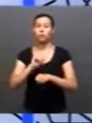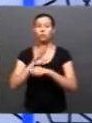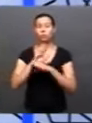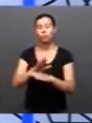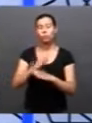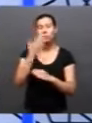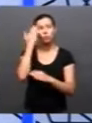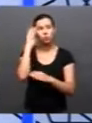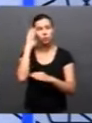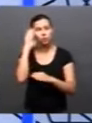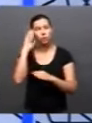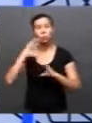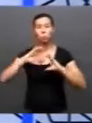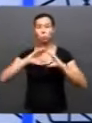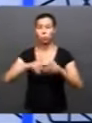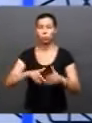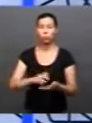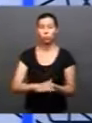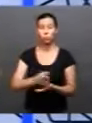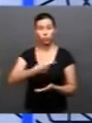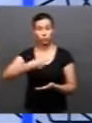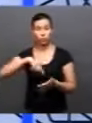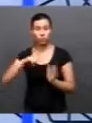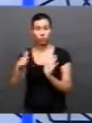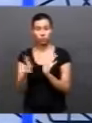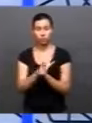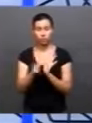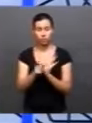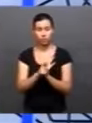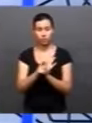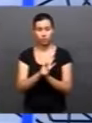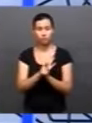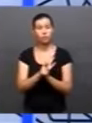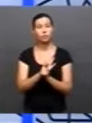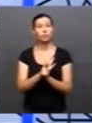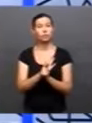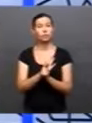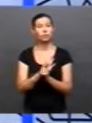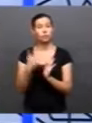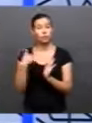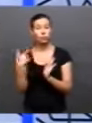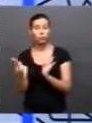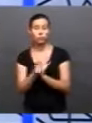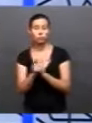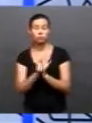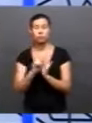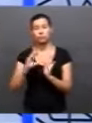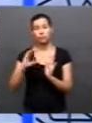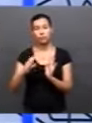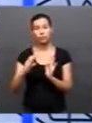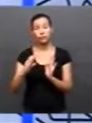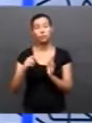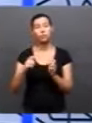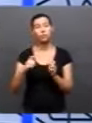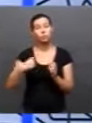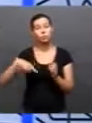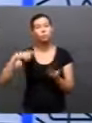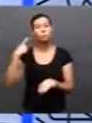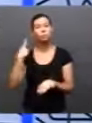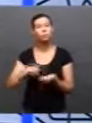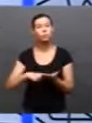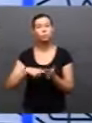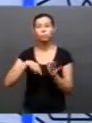gente, como jornalista, no nosso compromisso, na verdade, na minha visão como jornalista de ciência, é que o nosso compromisso não é com o